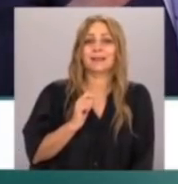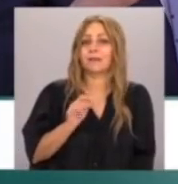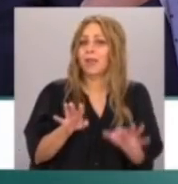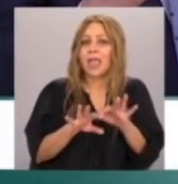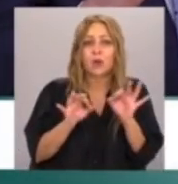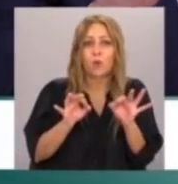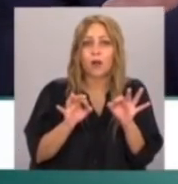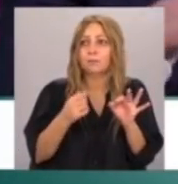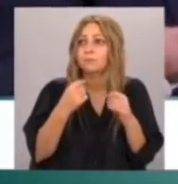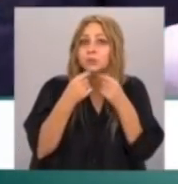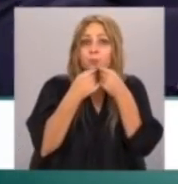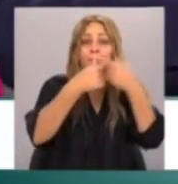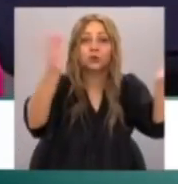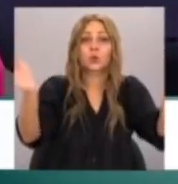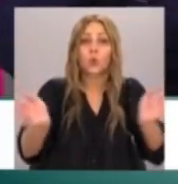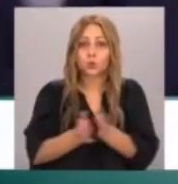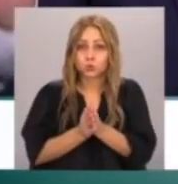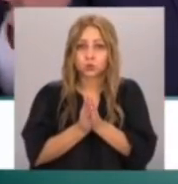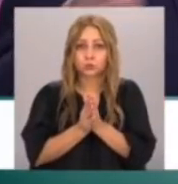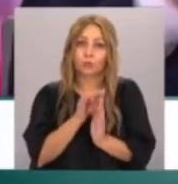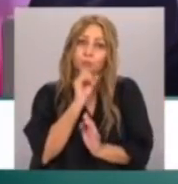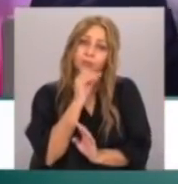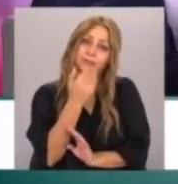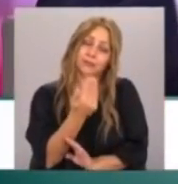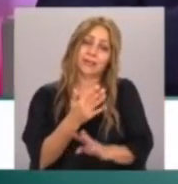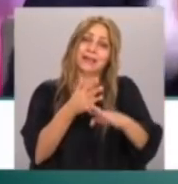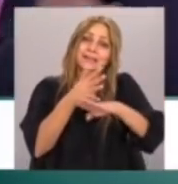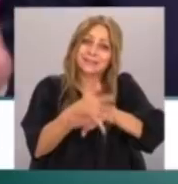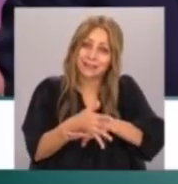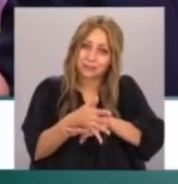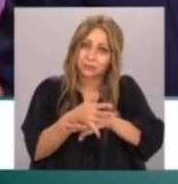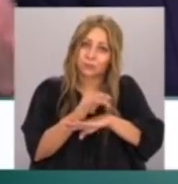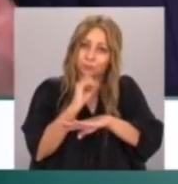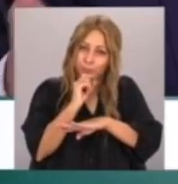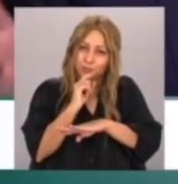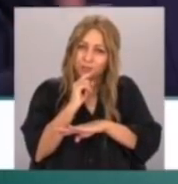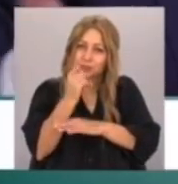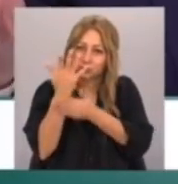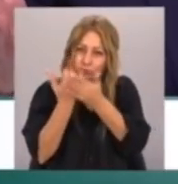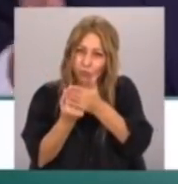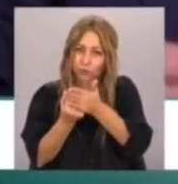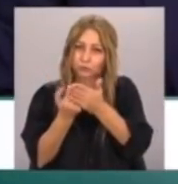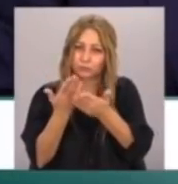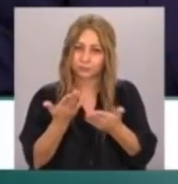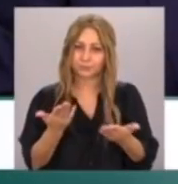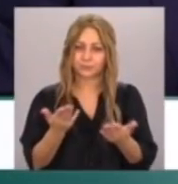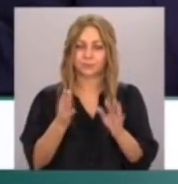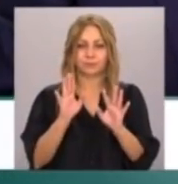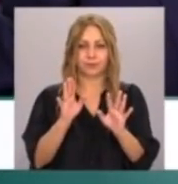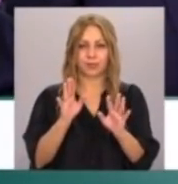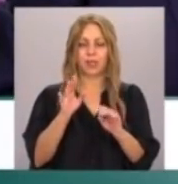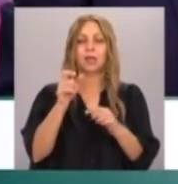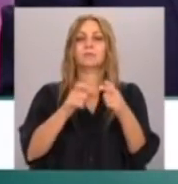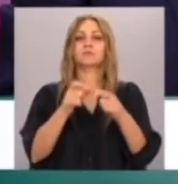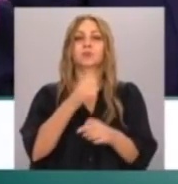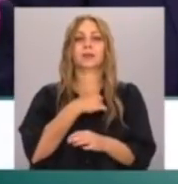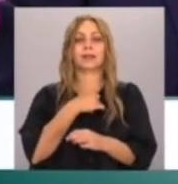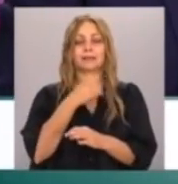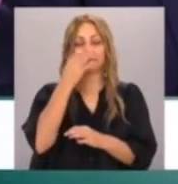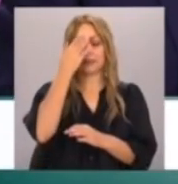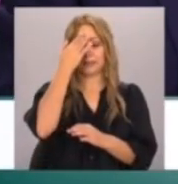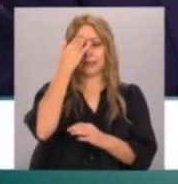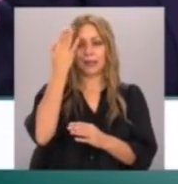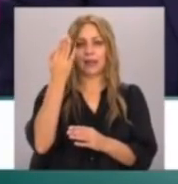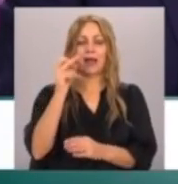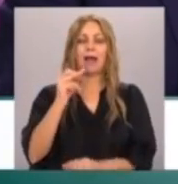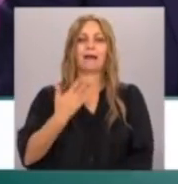haver para vocês em tempos defender uma s3ssao para todos nós ela é quiser antigas aniversário que fez estão ouvir em casa quiserem